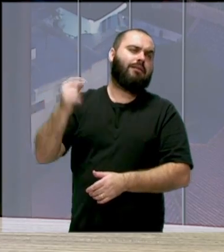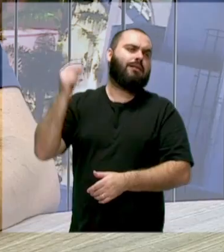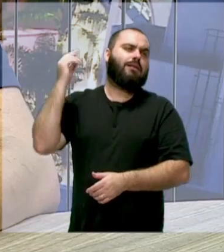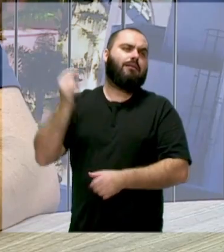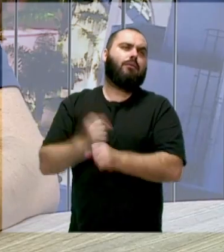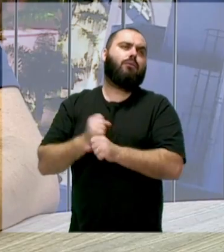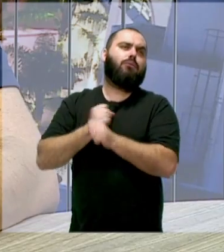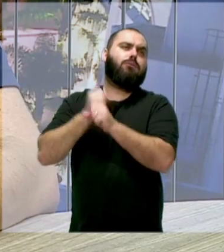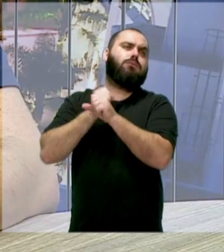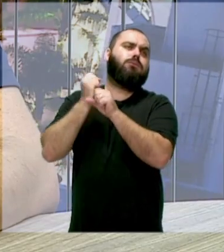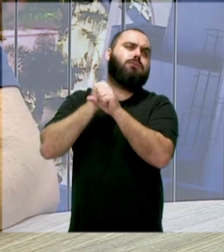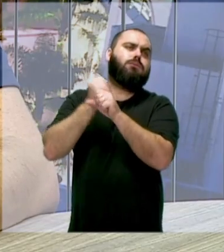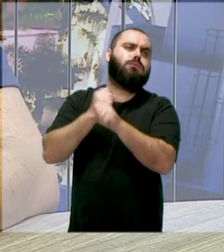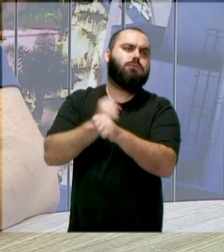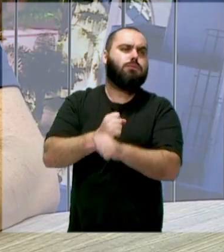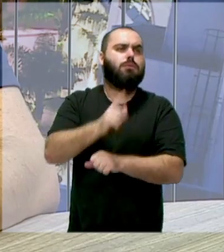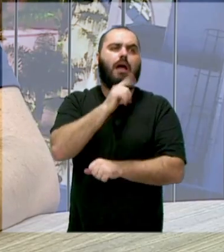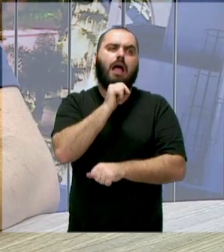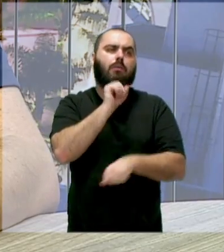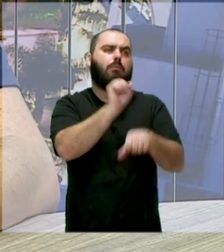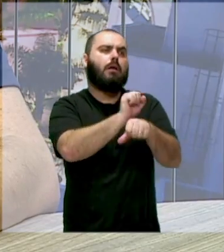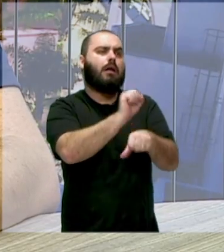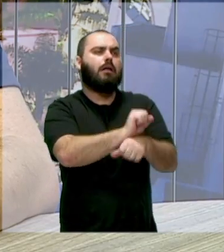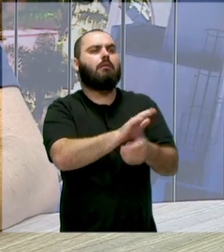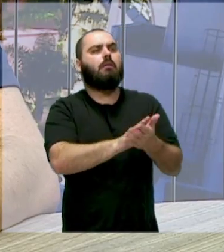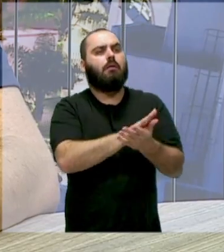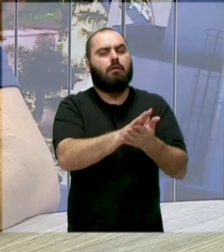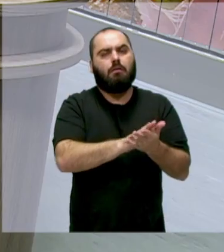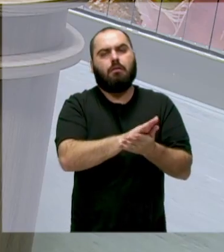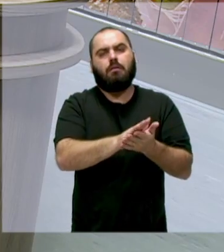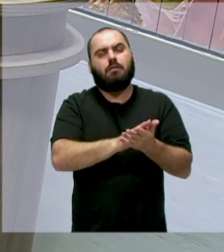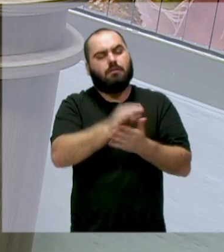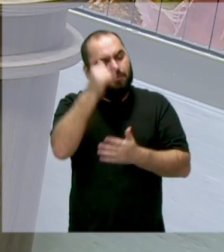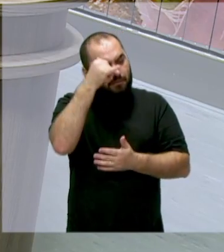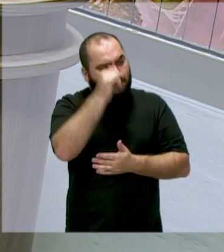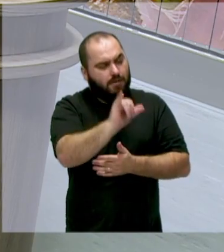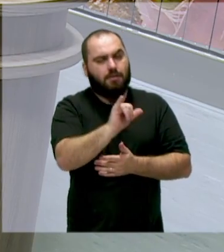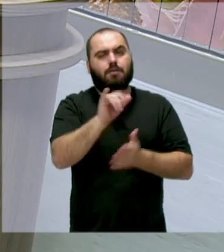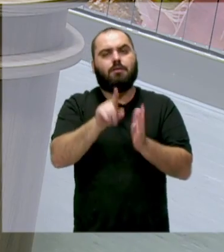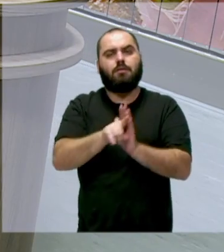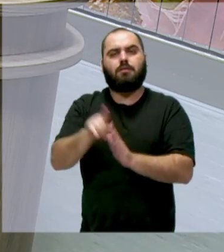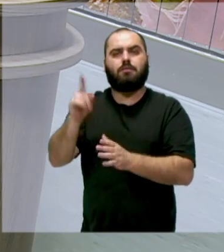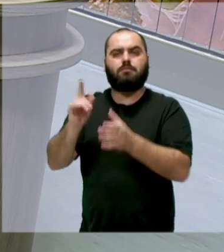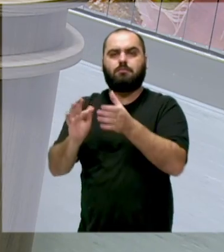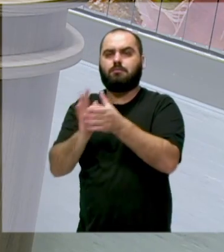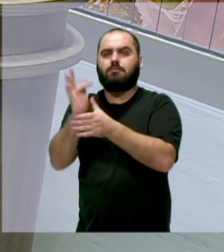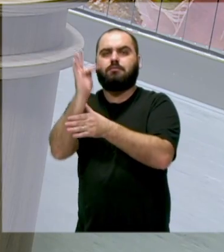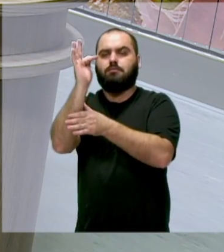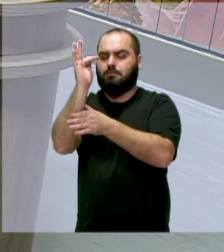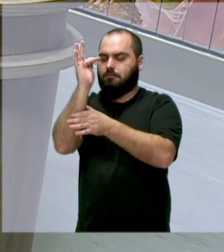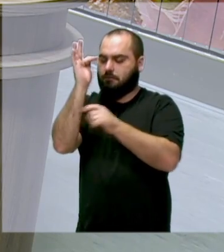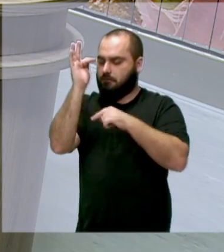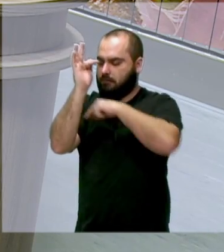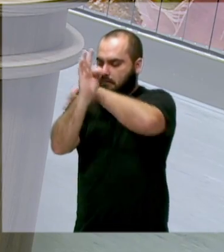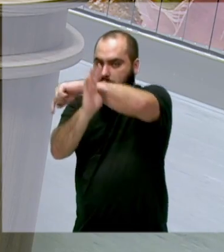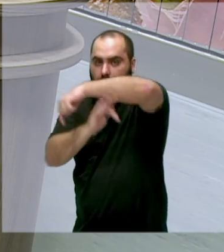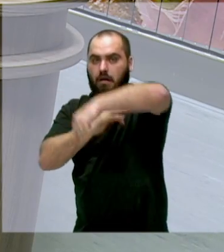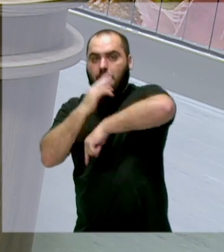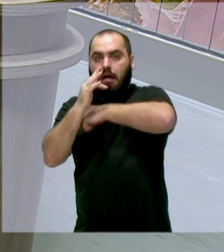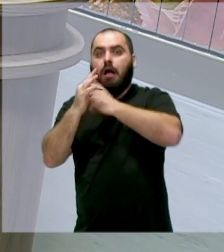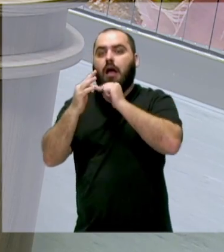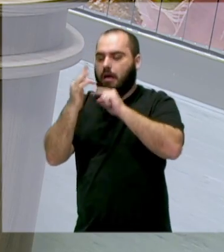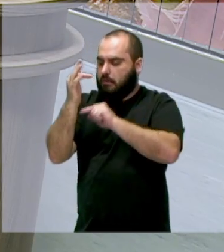água parada, não deixe água nos vasinhos de planta, veja a sua calha,